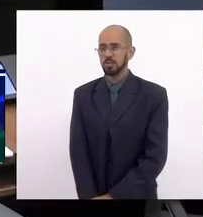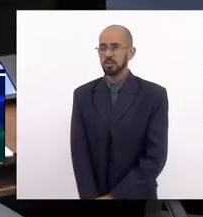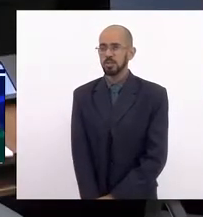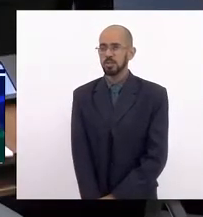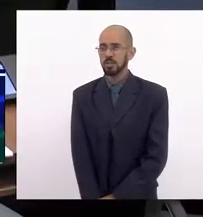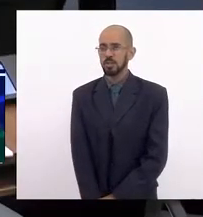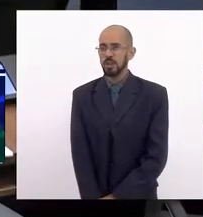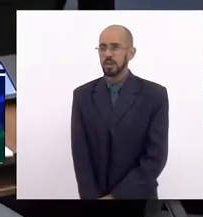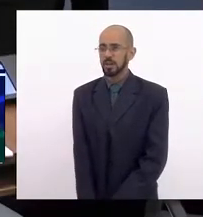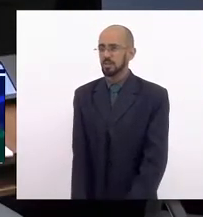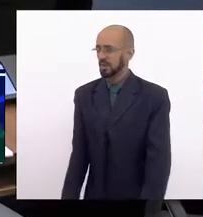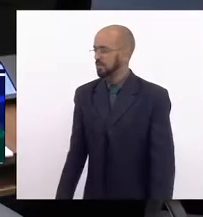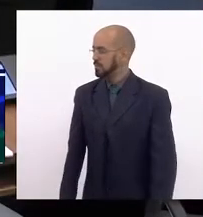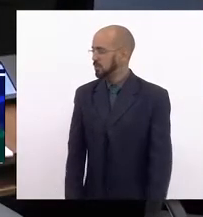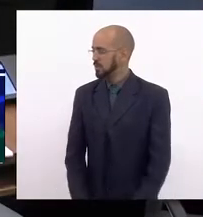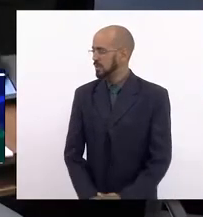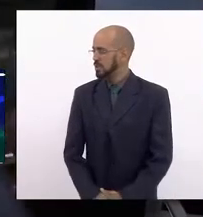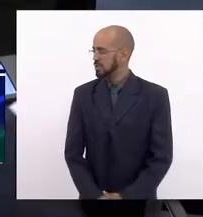Oi